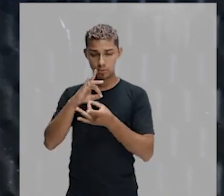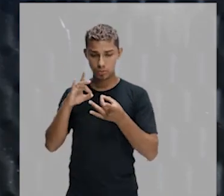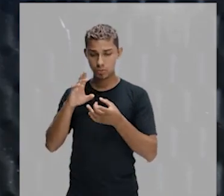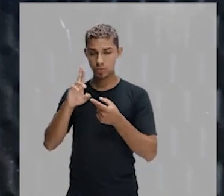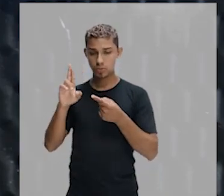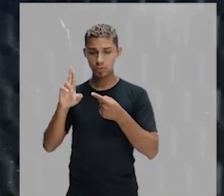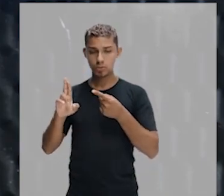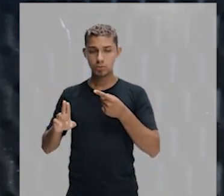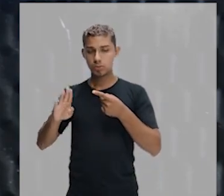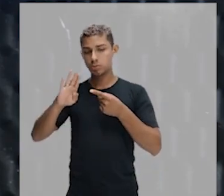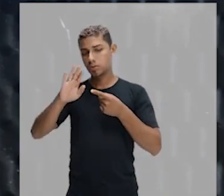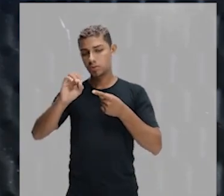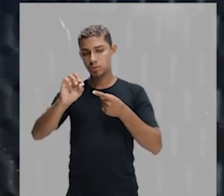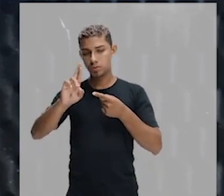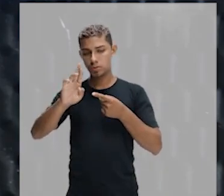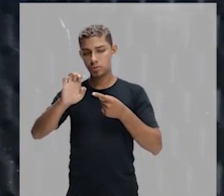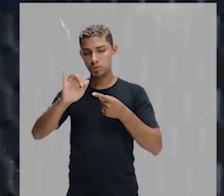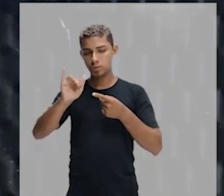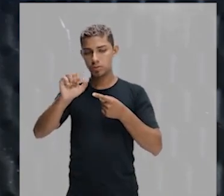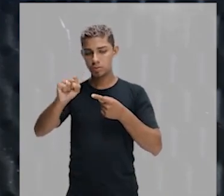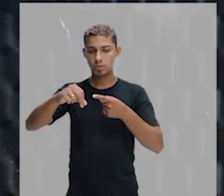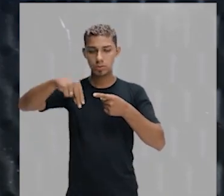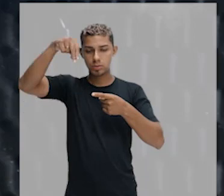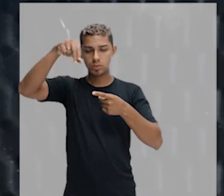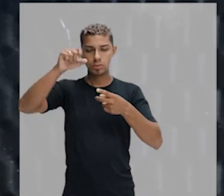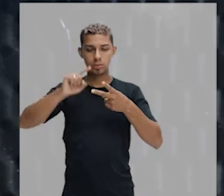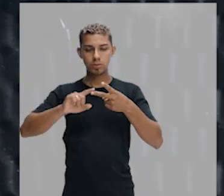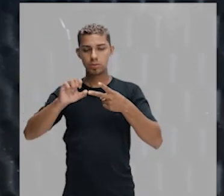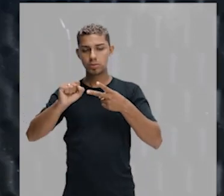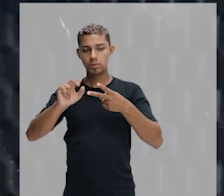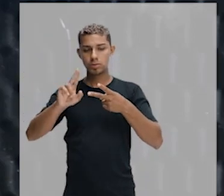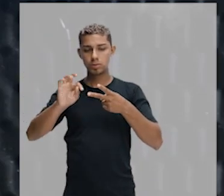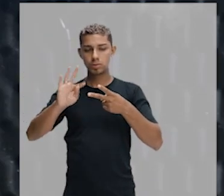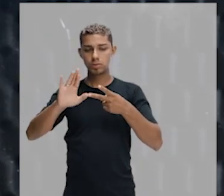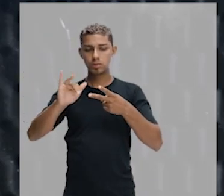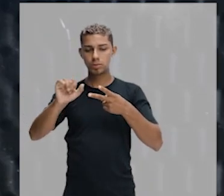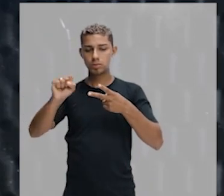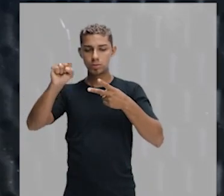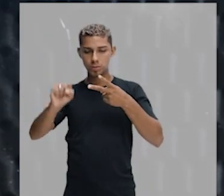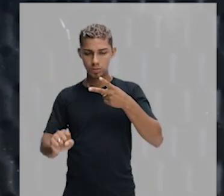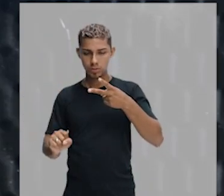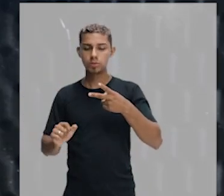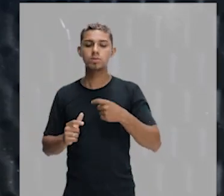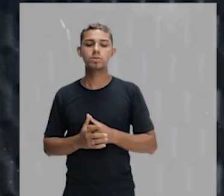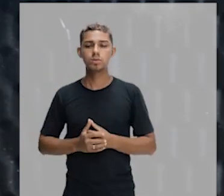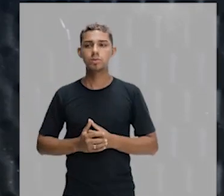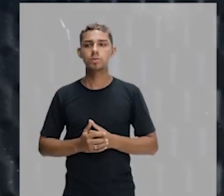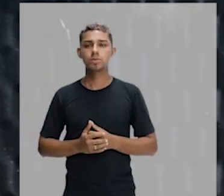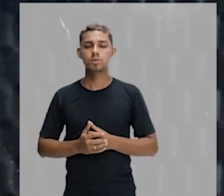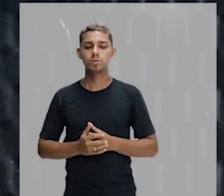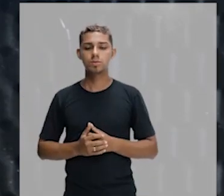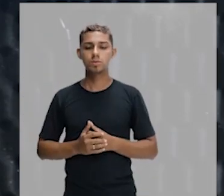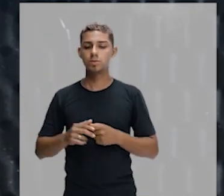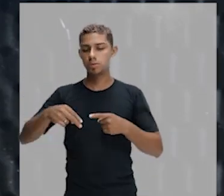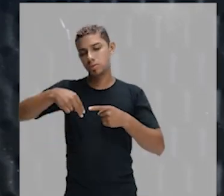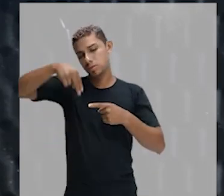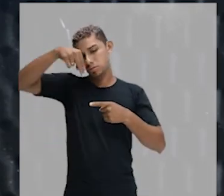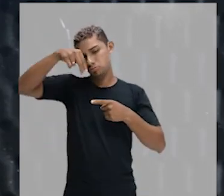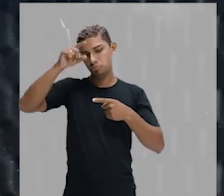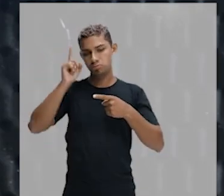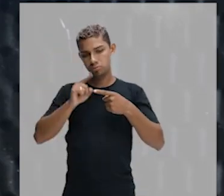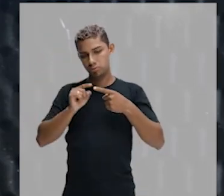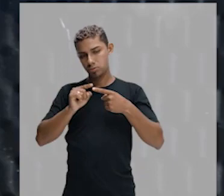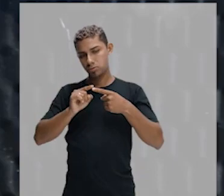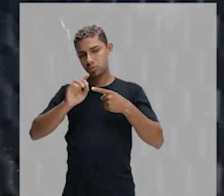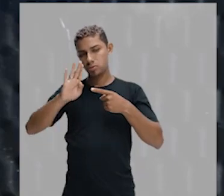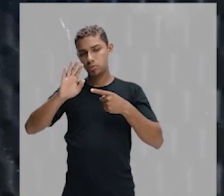chamadas boreais ou austrais, elas vão depender aí do local em que você está. Então é muito simples de entender. Se é boreal, é acima, né, do hemisfério, no